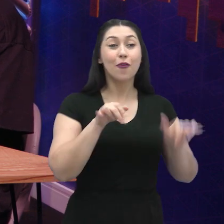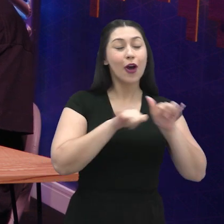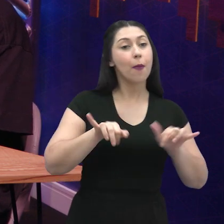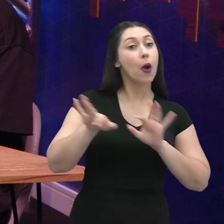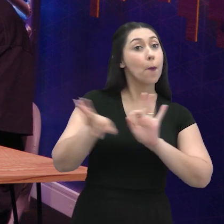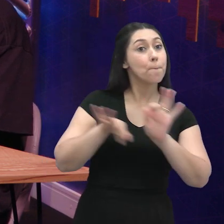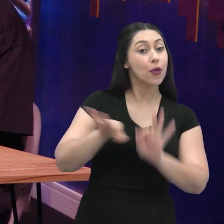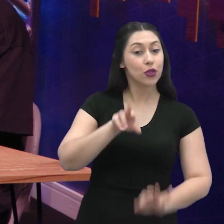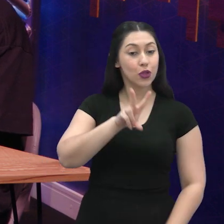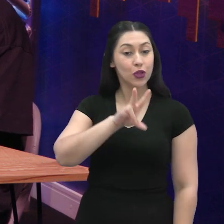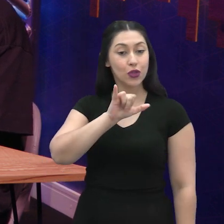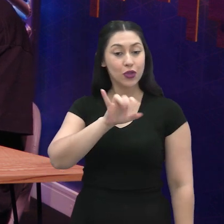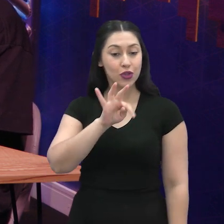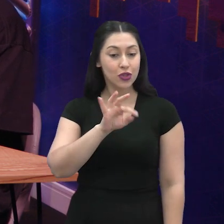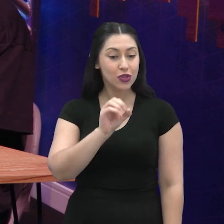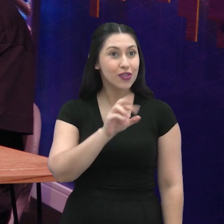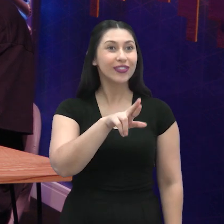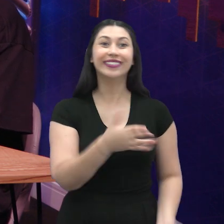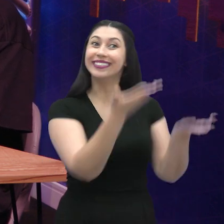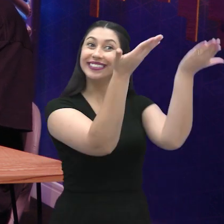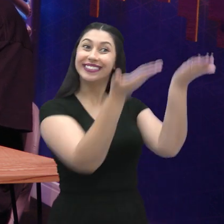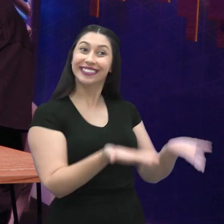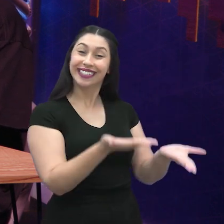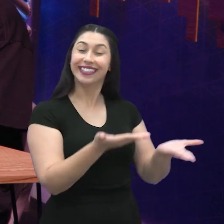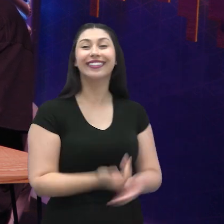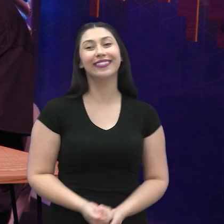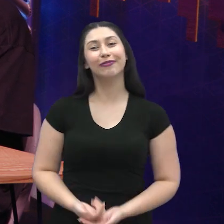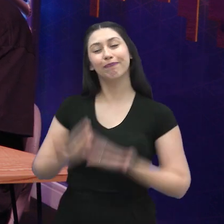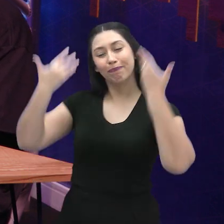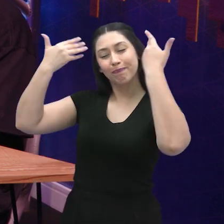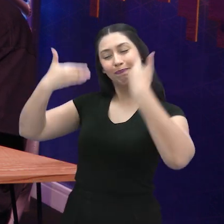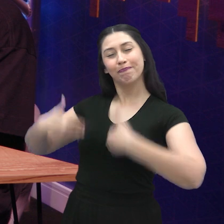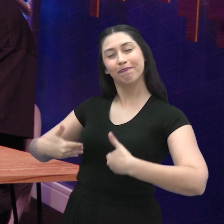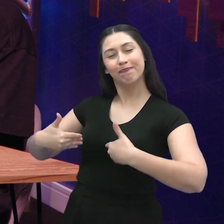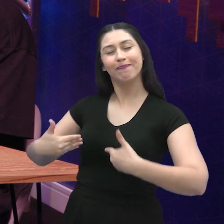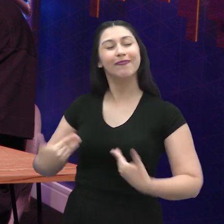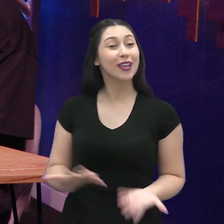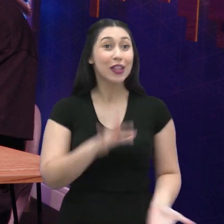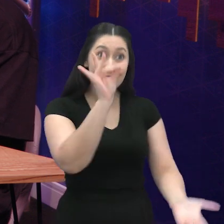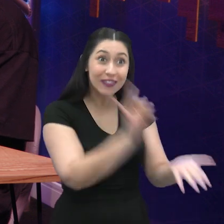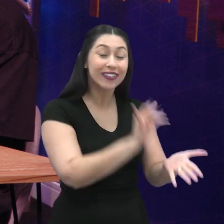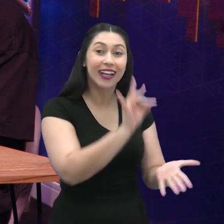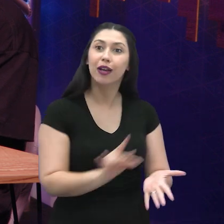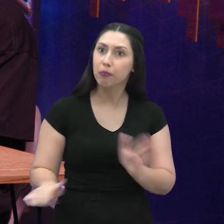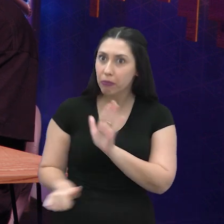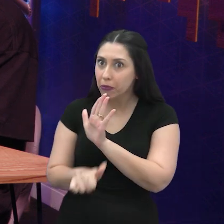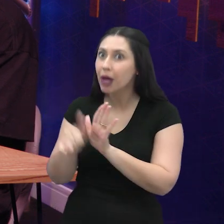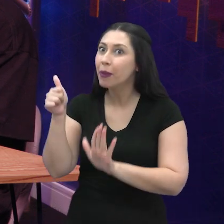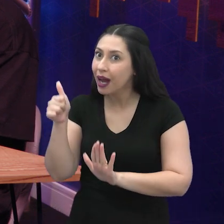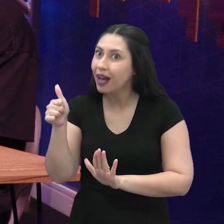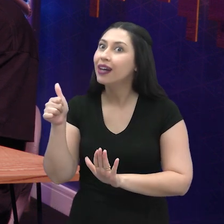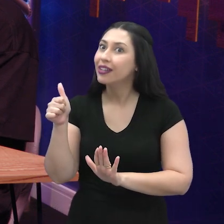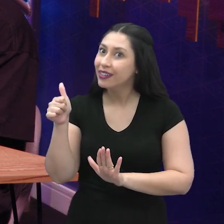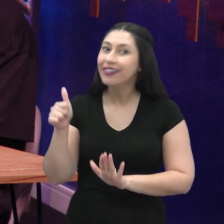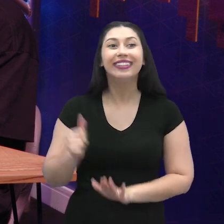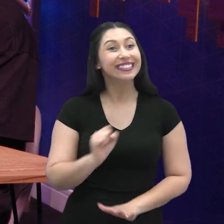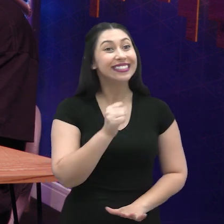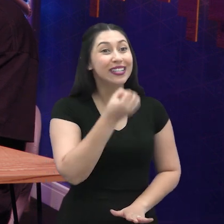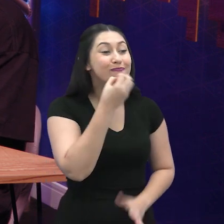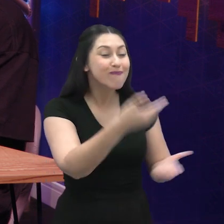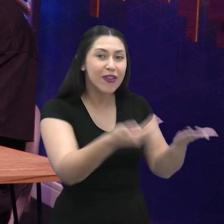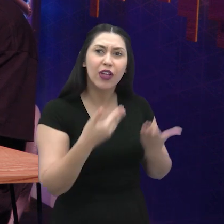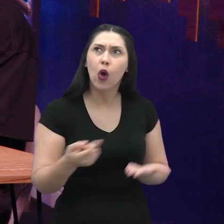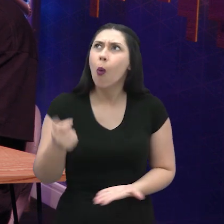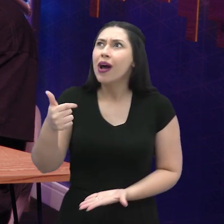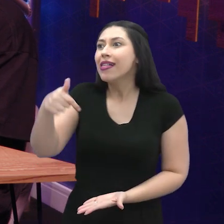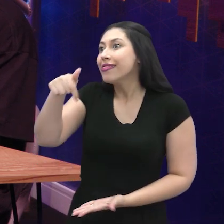nosso produtor, o Vitor, aqui está ele. Sou eu. De carne e osso. Pela primeira vez, né? Pela primeira vez, seja bem-vindo, Vitor.